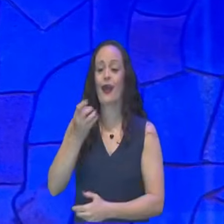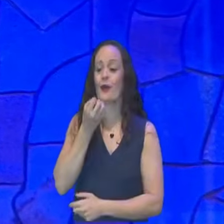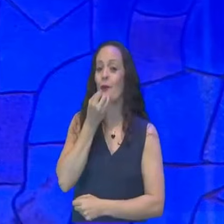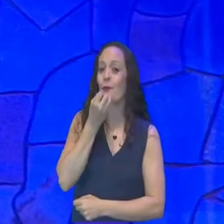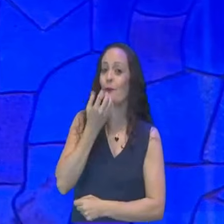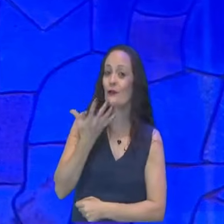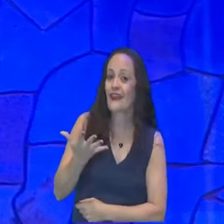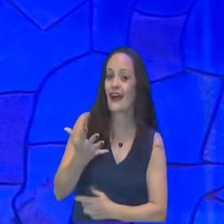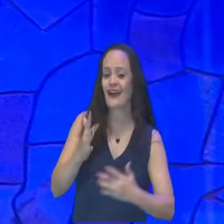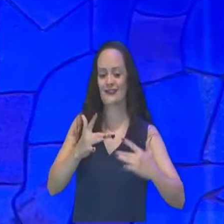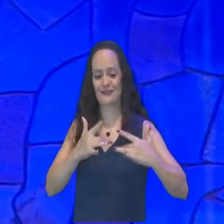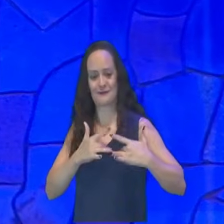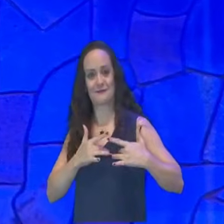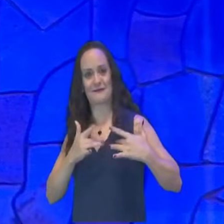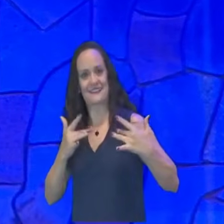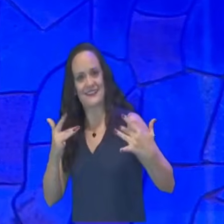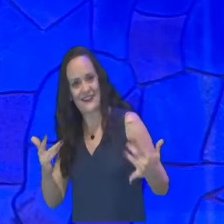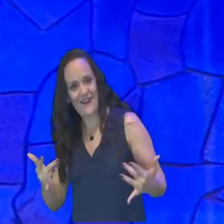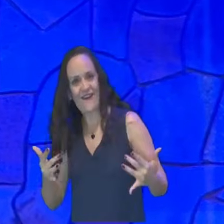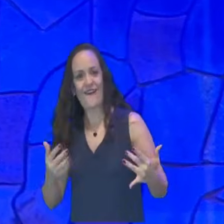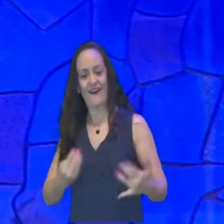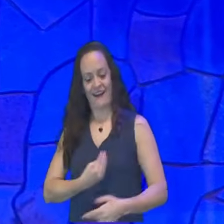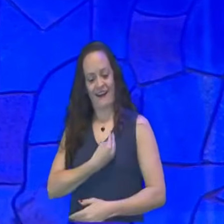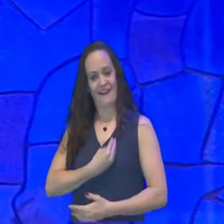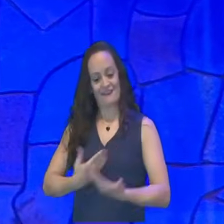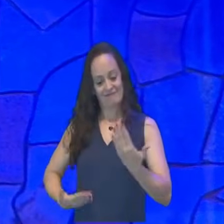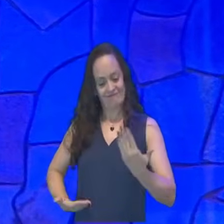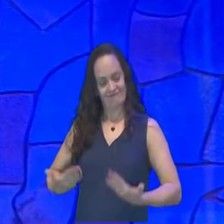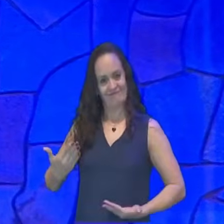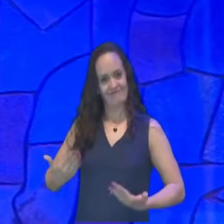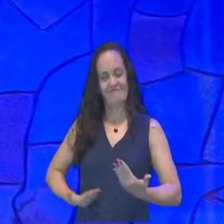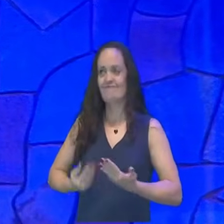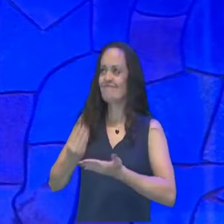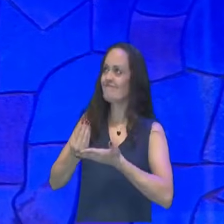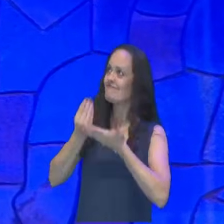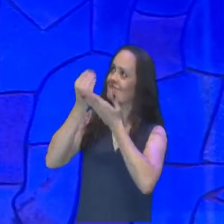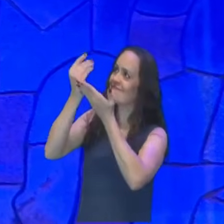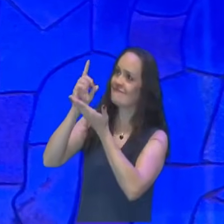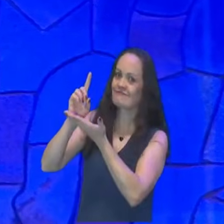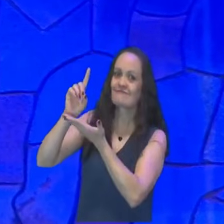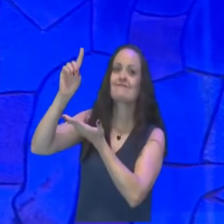de misericórdia, uma vida de serviço e dedicação ao Senhor,